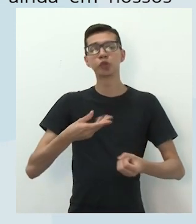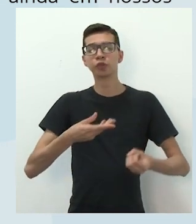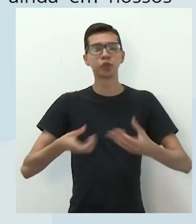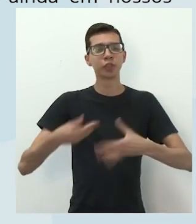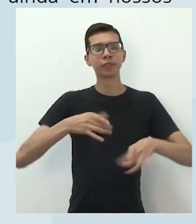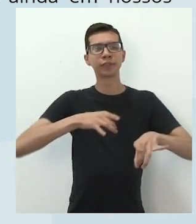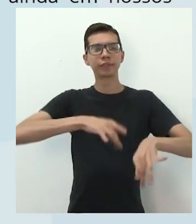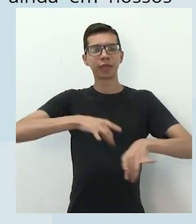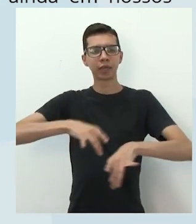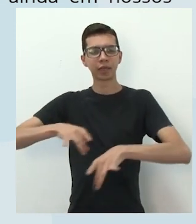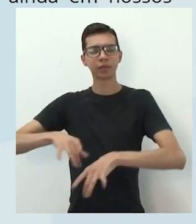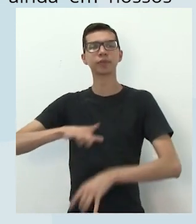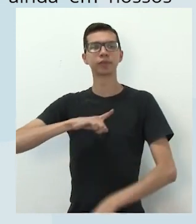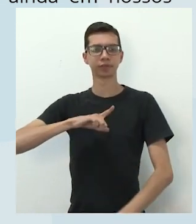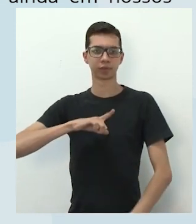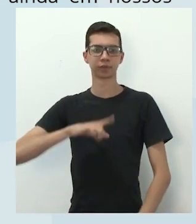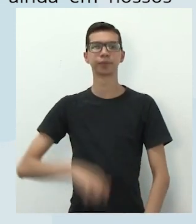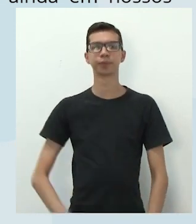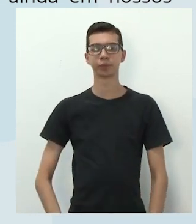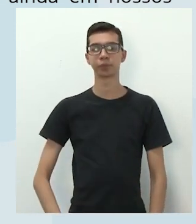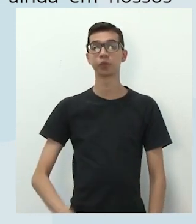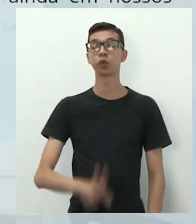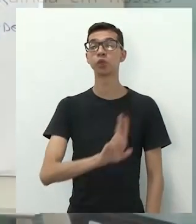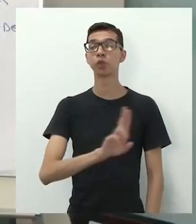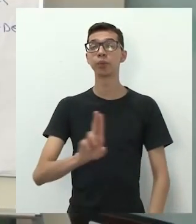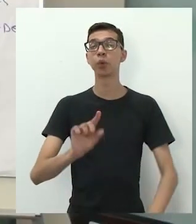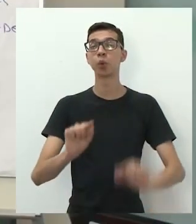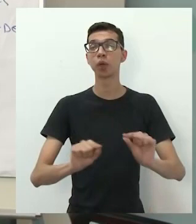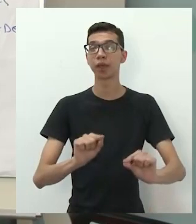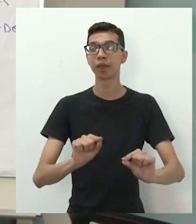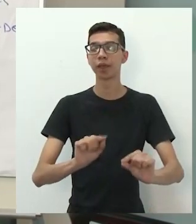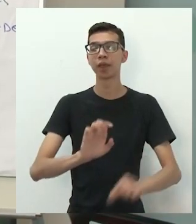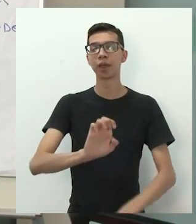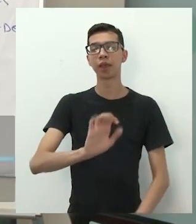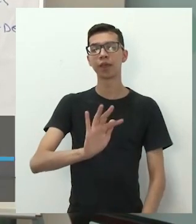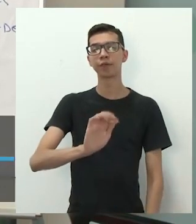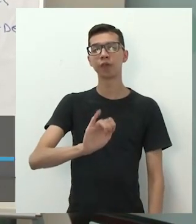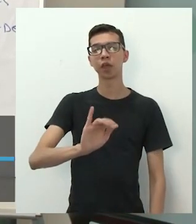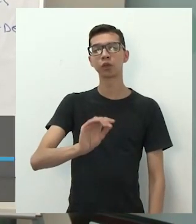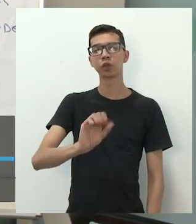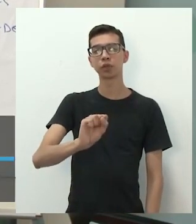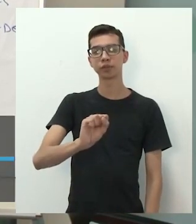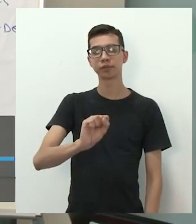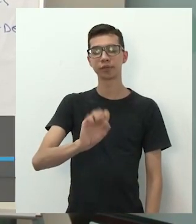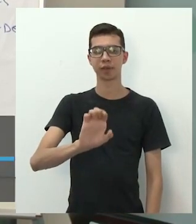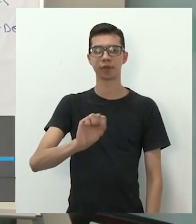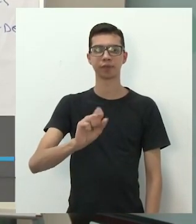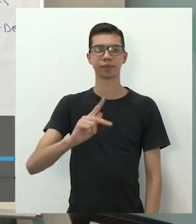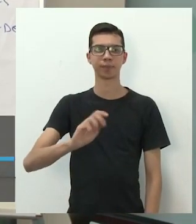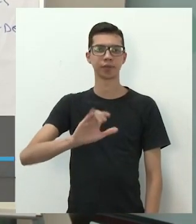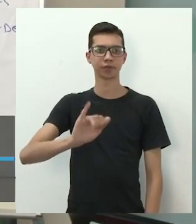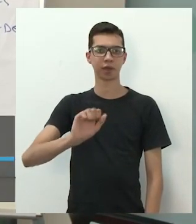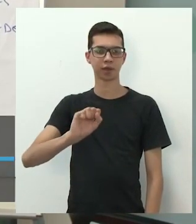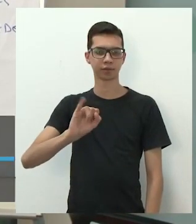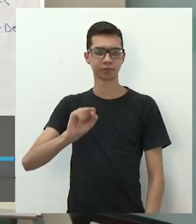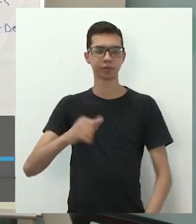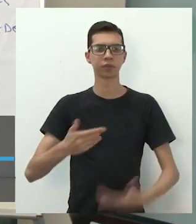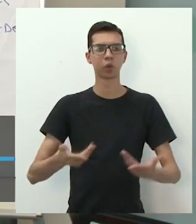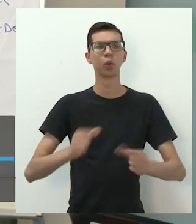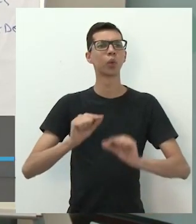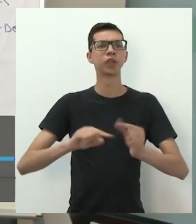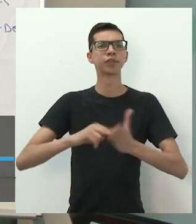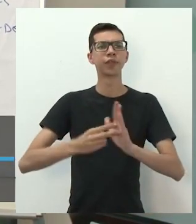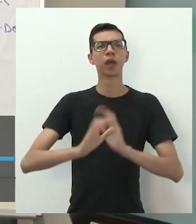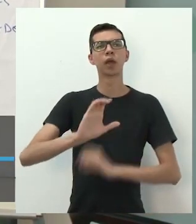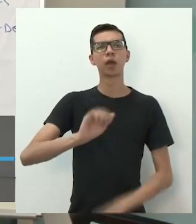usadas ainda em nossos dias na produção dos chamados efeitos especiais. Então, a câmera vertical, né, era